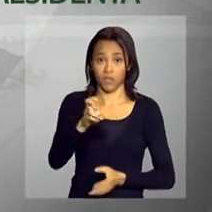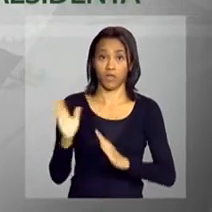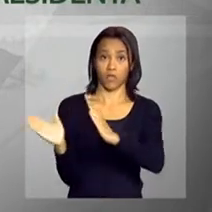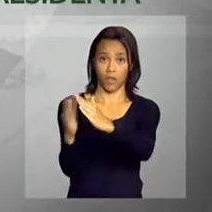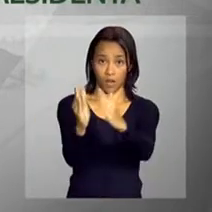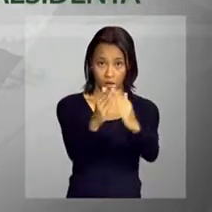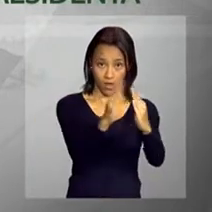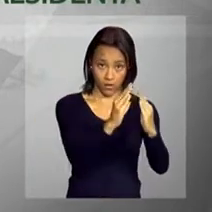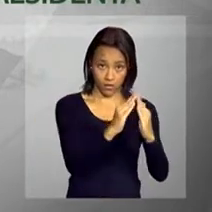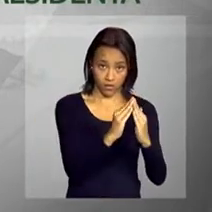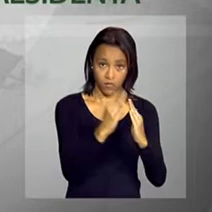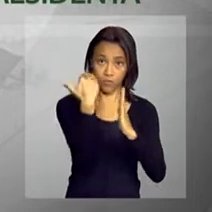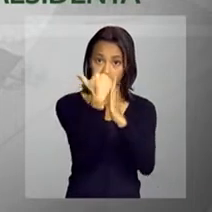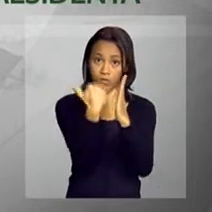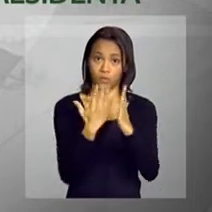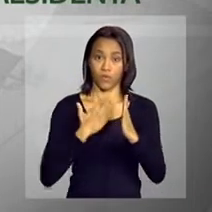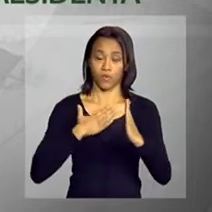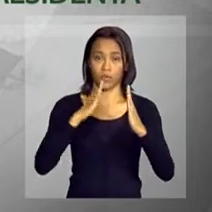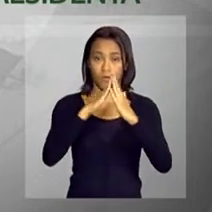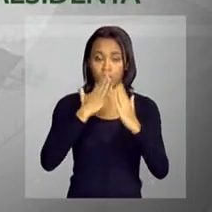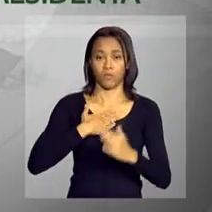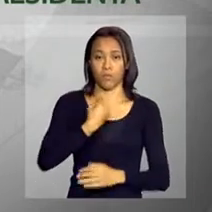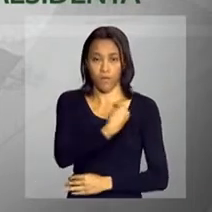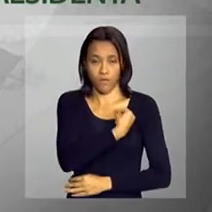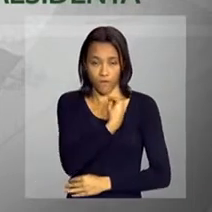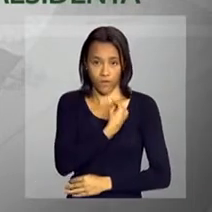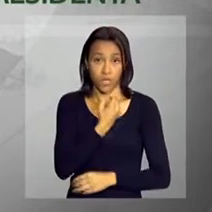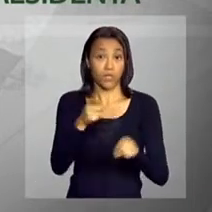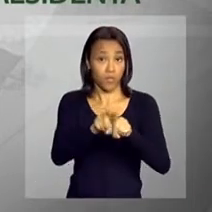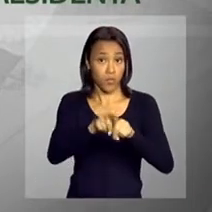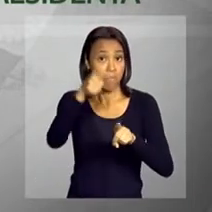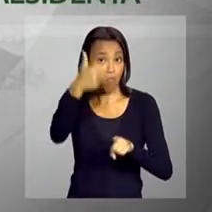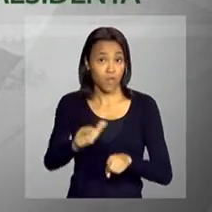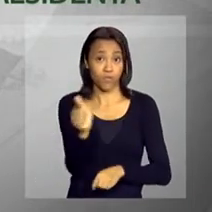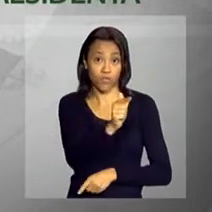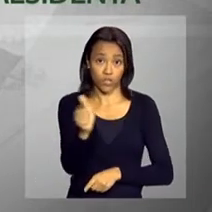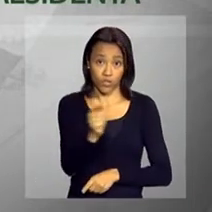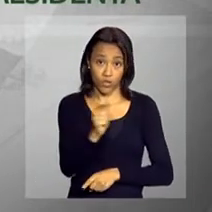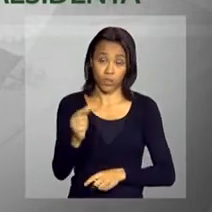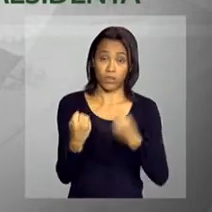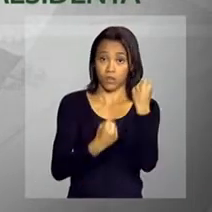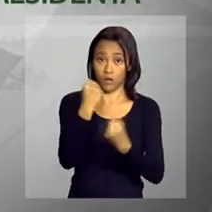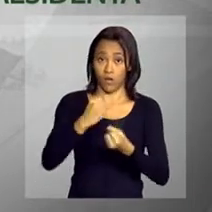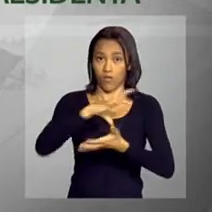unidades habitacionais do programa Minha Casa Minha Vida, além de 22